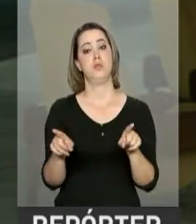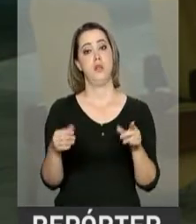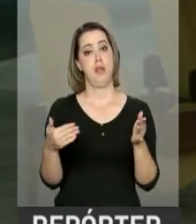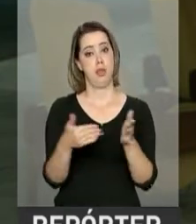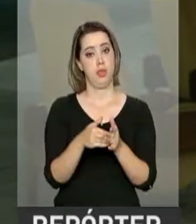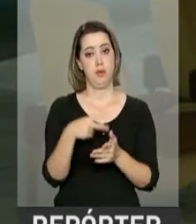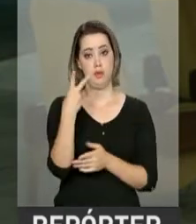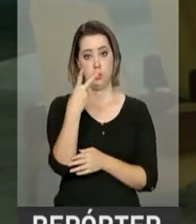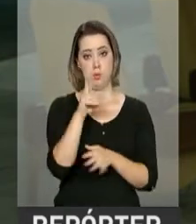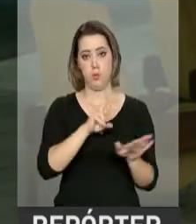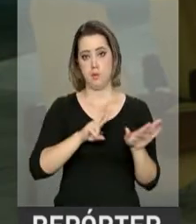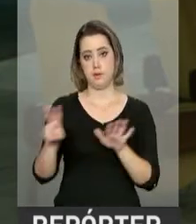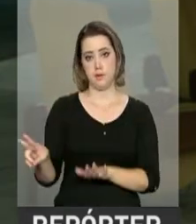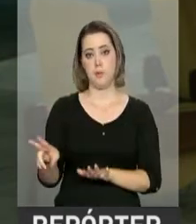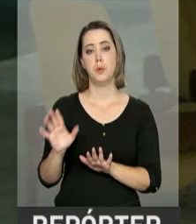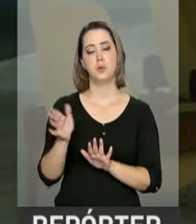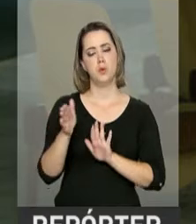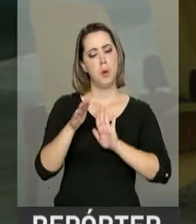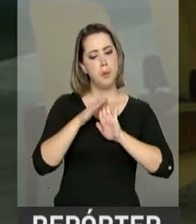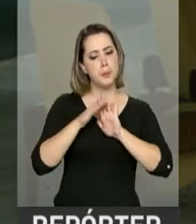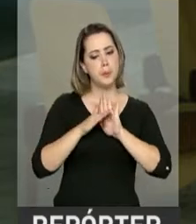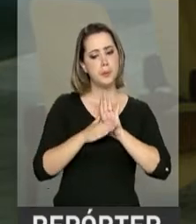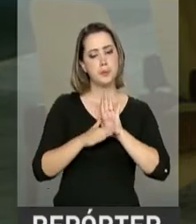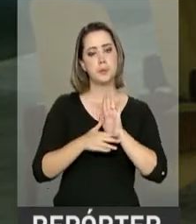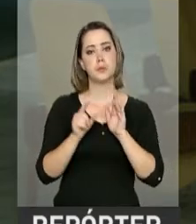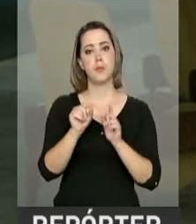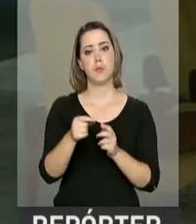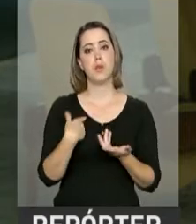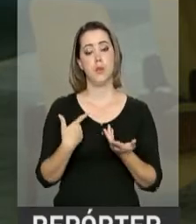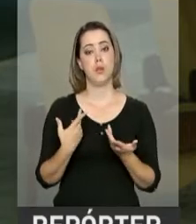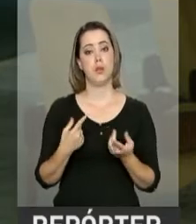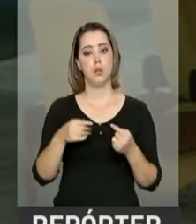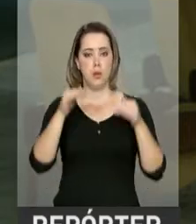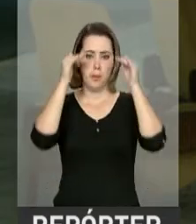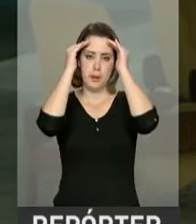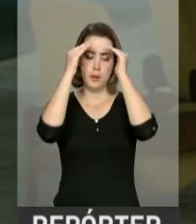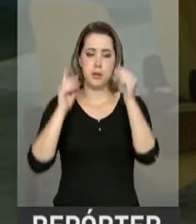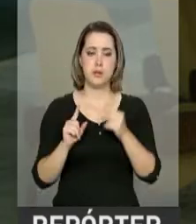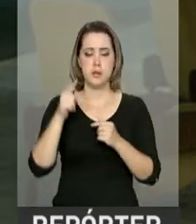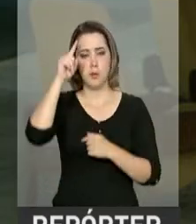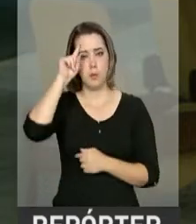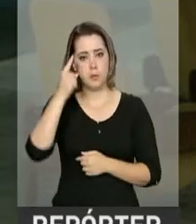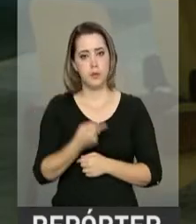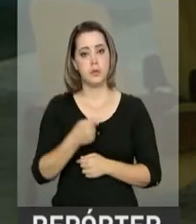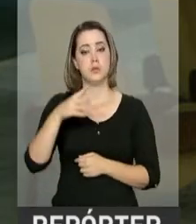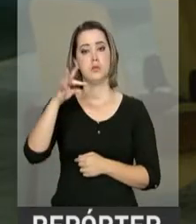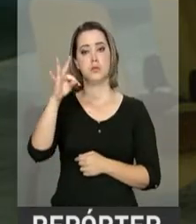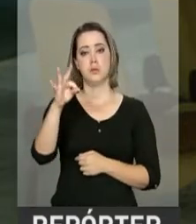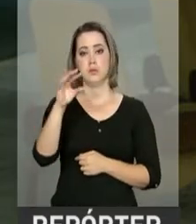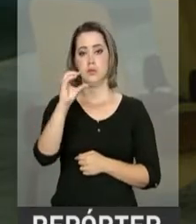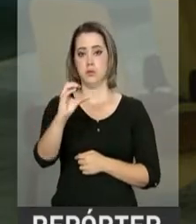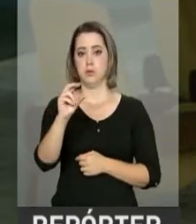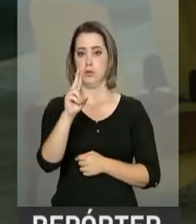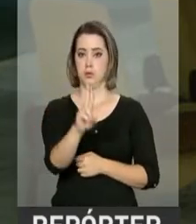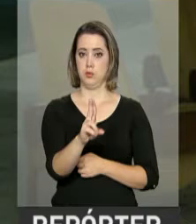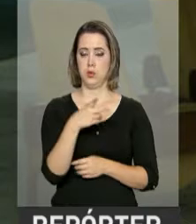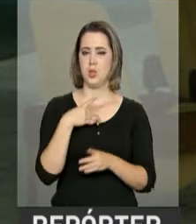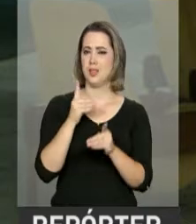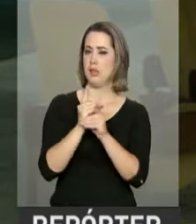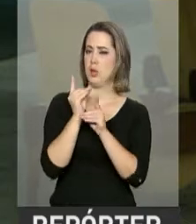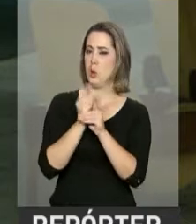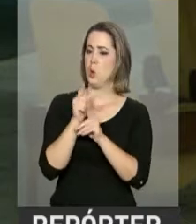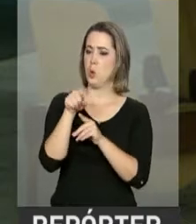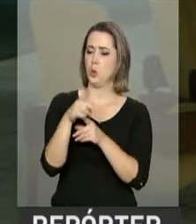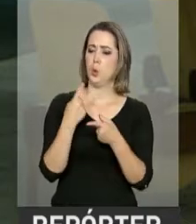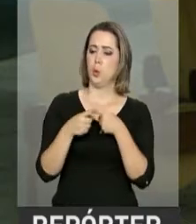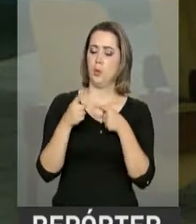ao mercado com isso a petrobras cumpre uma determinação do tribunal de contas da união que encontrou alguns